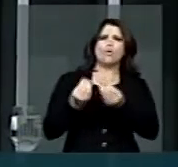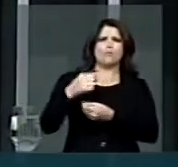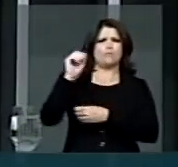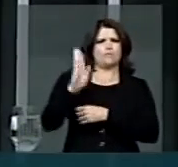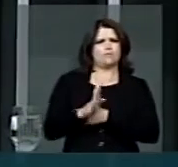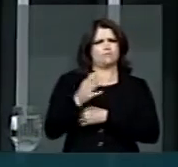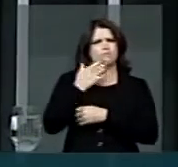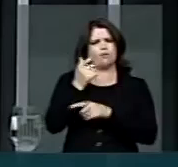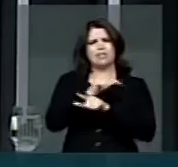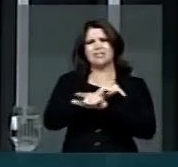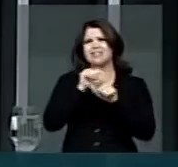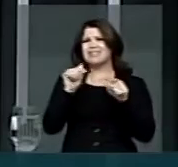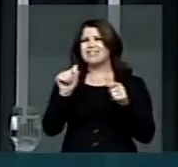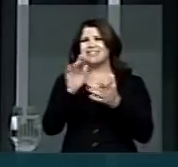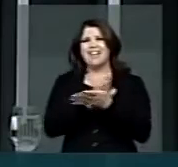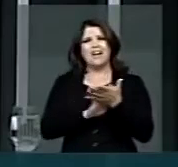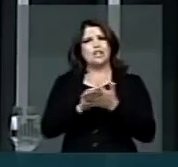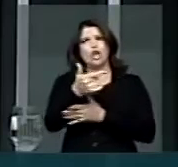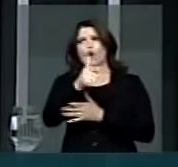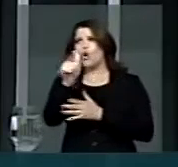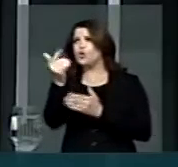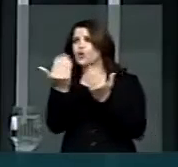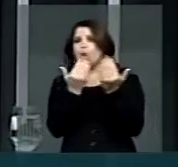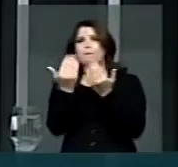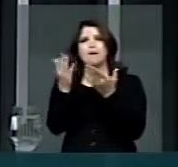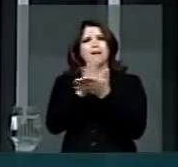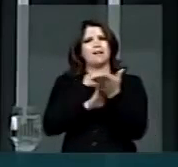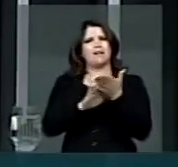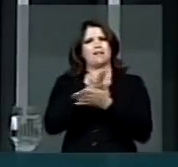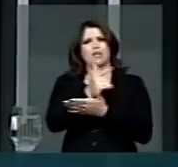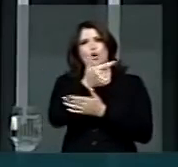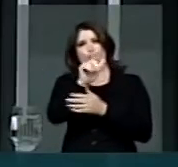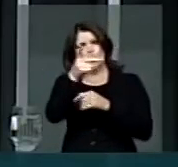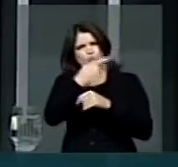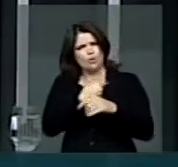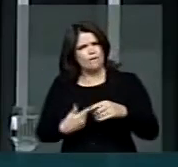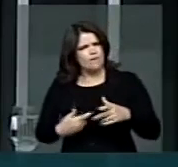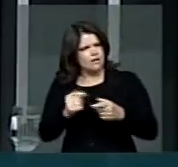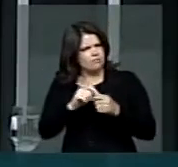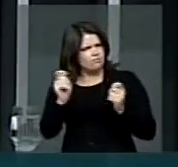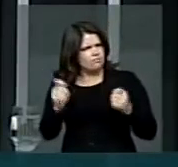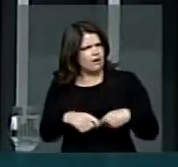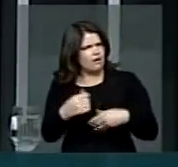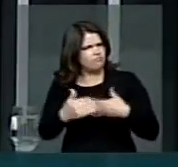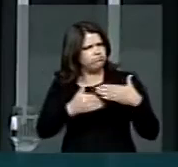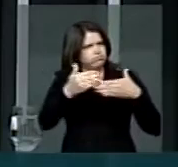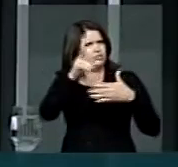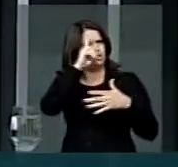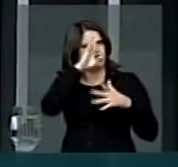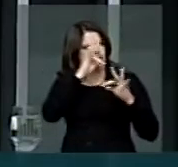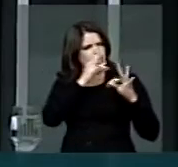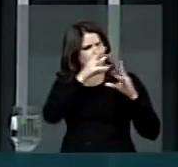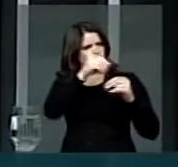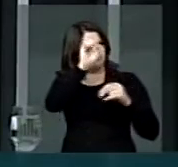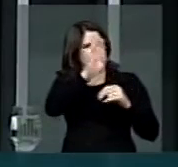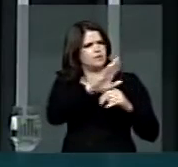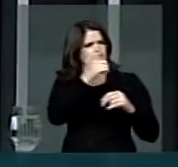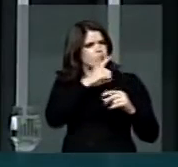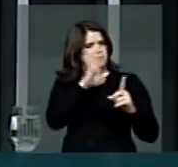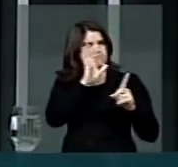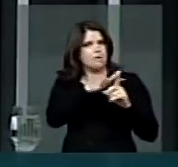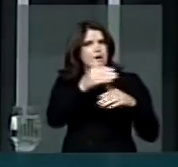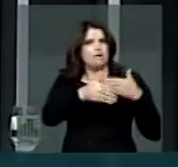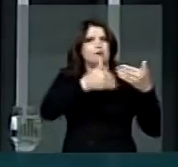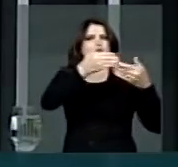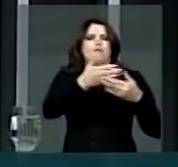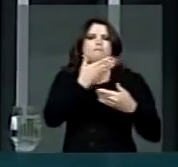Nenhum, Padre Luiz Couto. Esta é a resposta. Nenhum outro governo em toda a história da República teve tamanho impacto